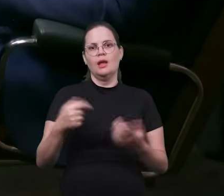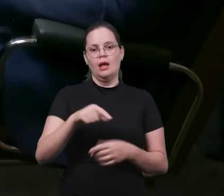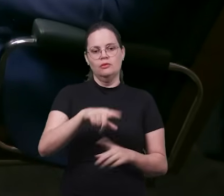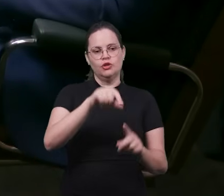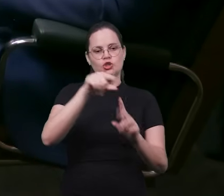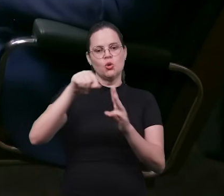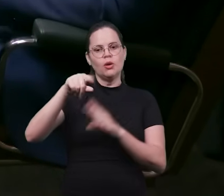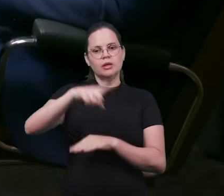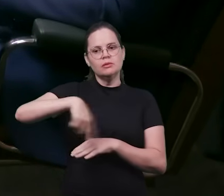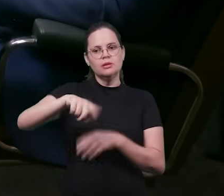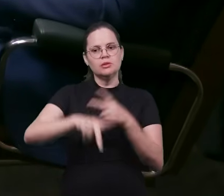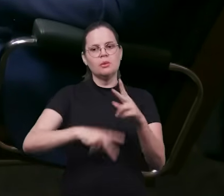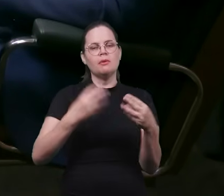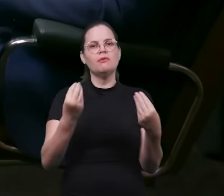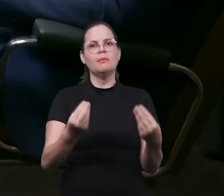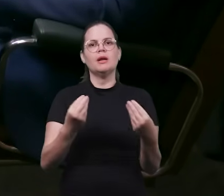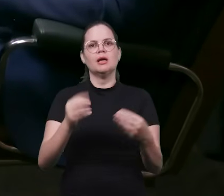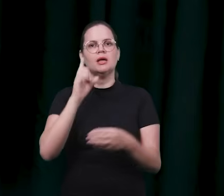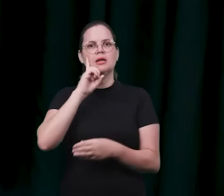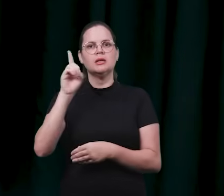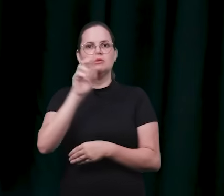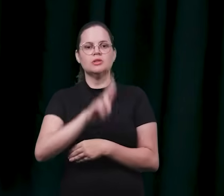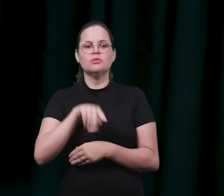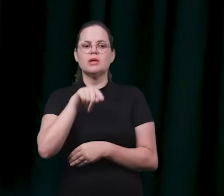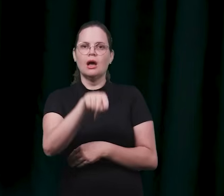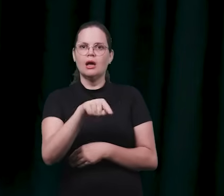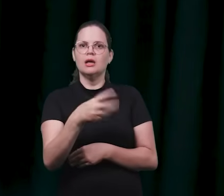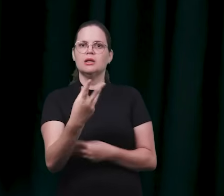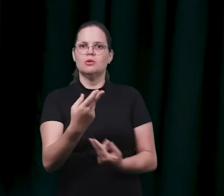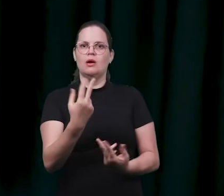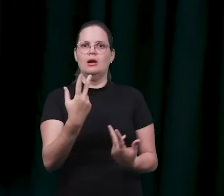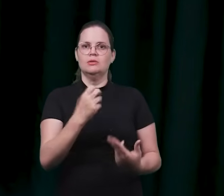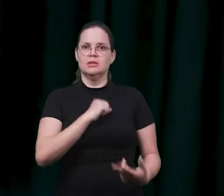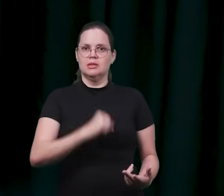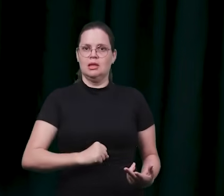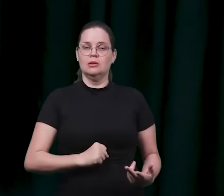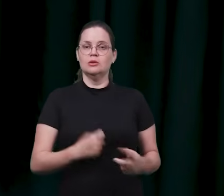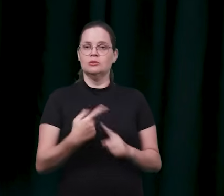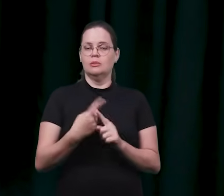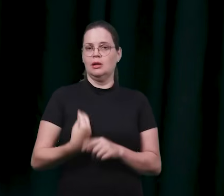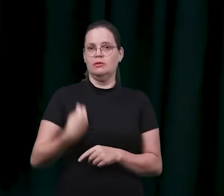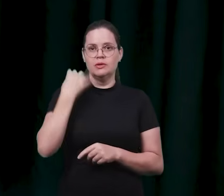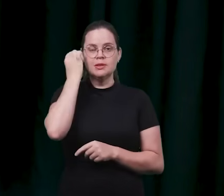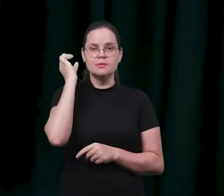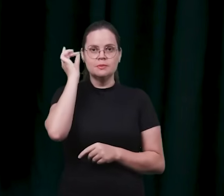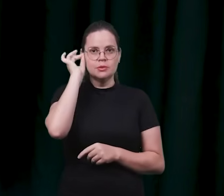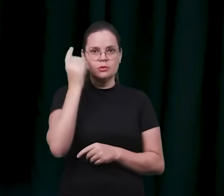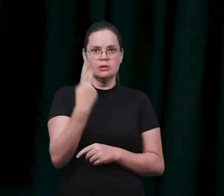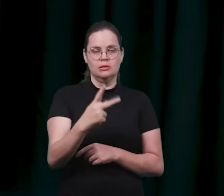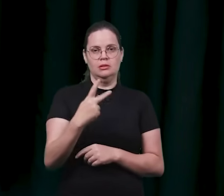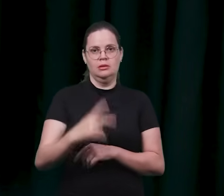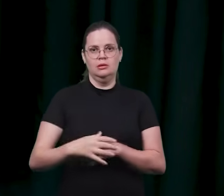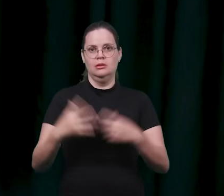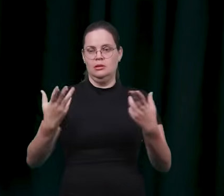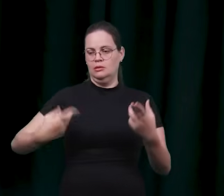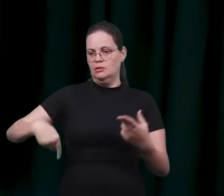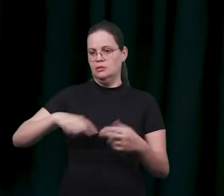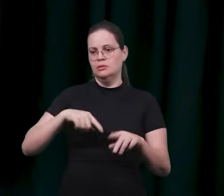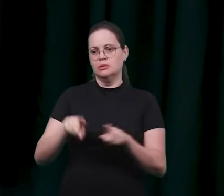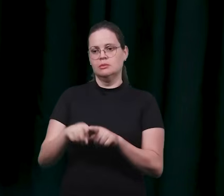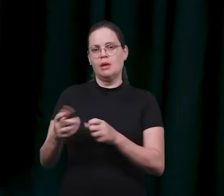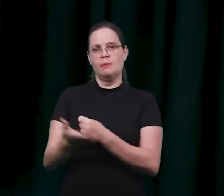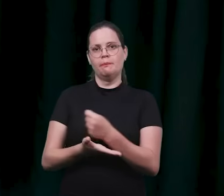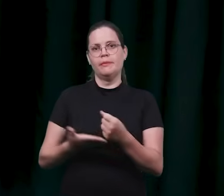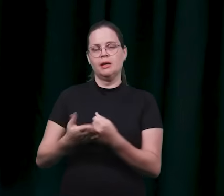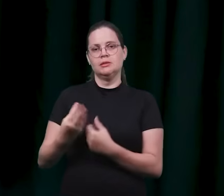nação sacerdotal, a forma de vida deles era baseada nessa vida espiritual, como nós hoje, né, pastor Fernando? Não tem como, o